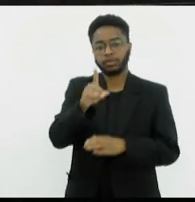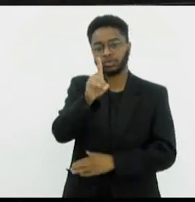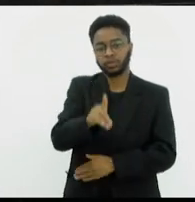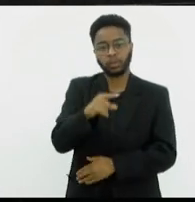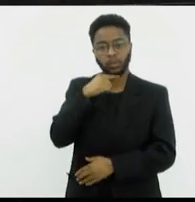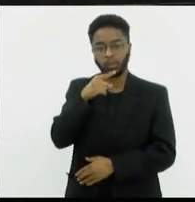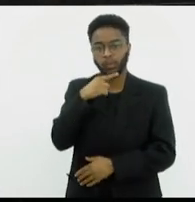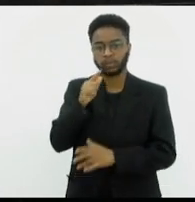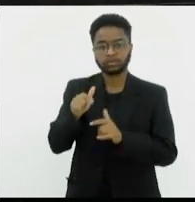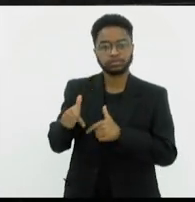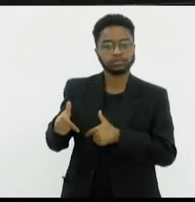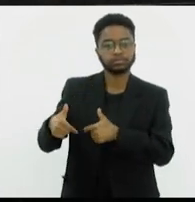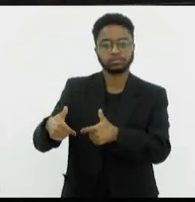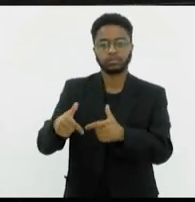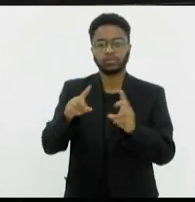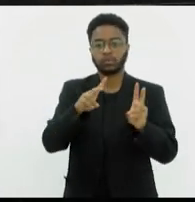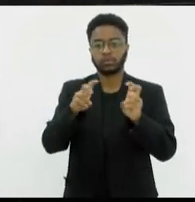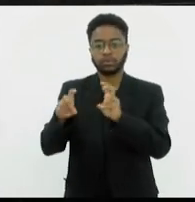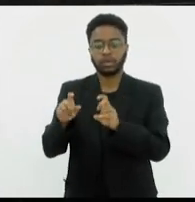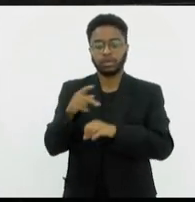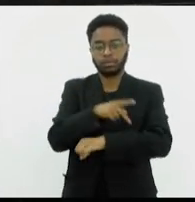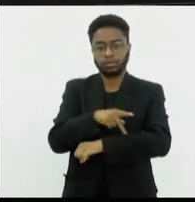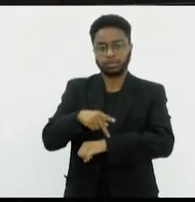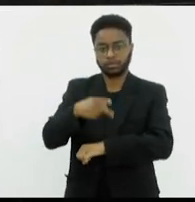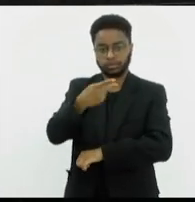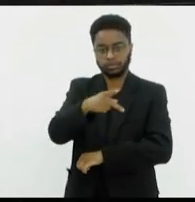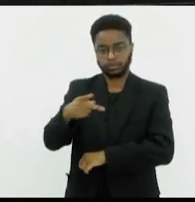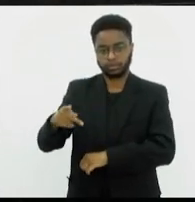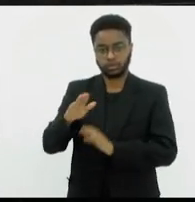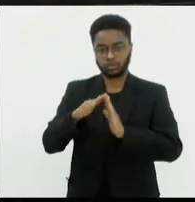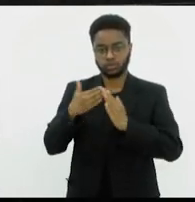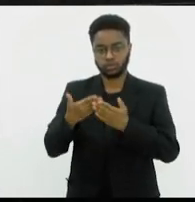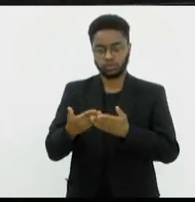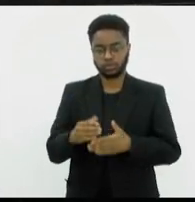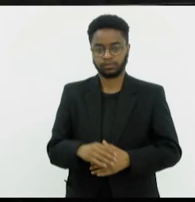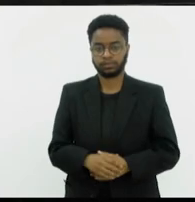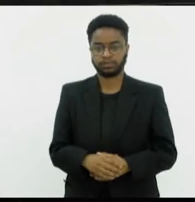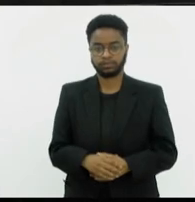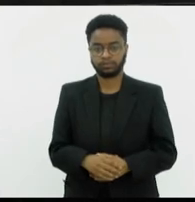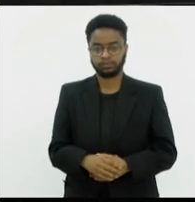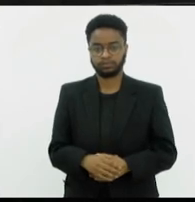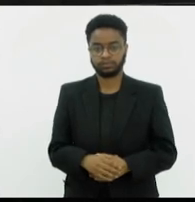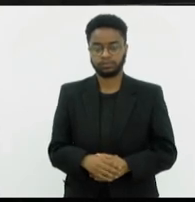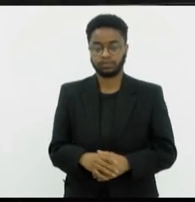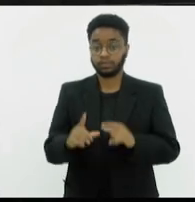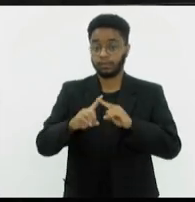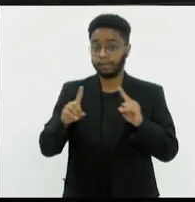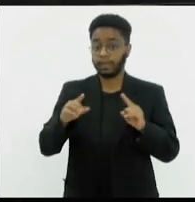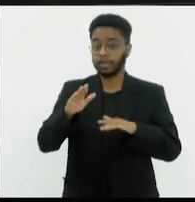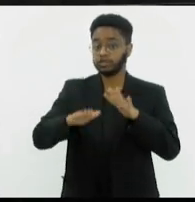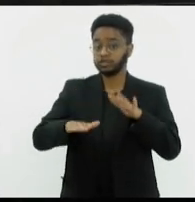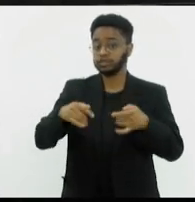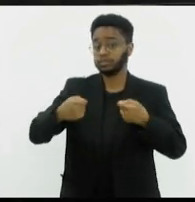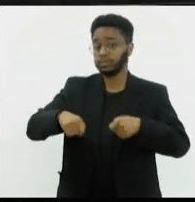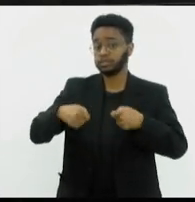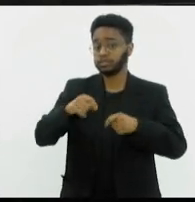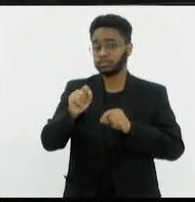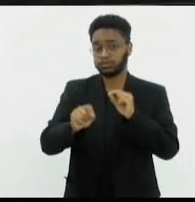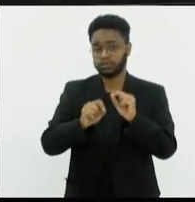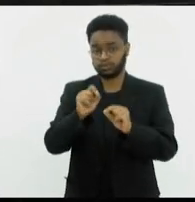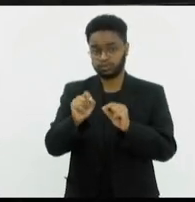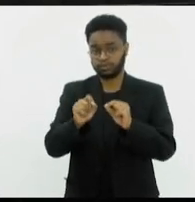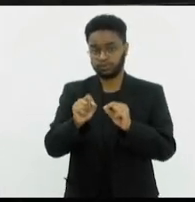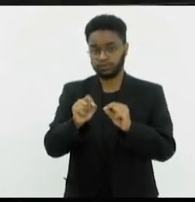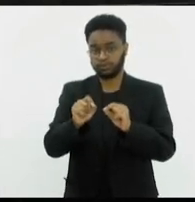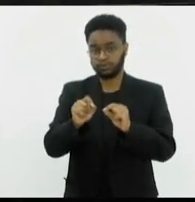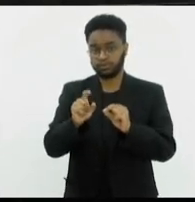tocar toda a questão pedagógica das nossas escolas. O que é preciso, muitas das vezes, são